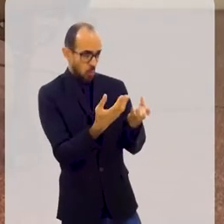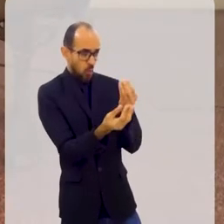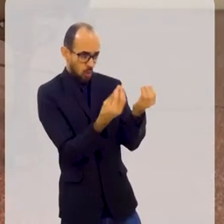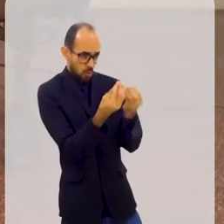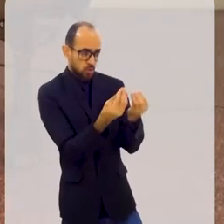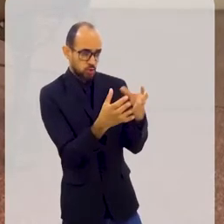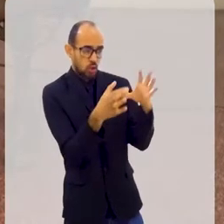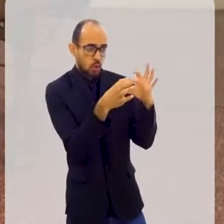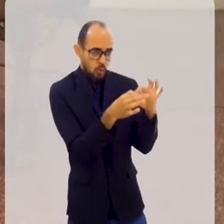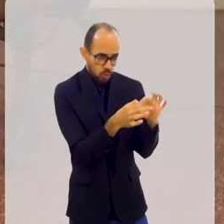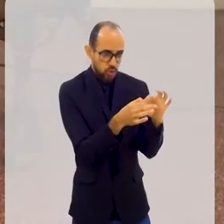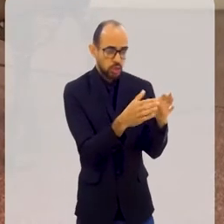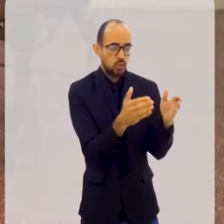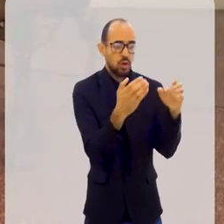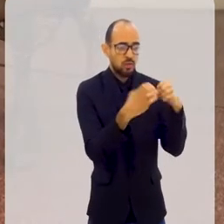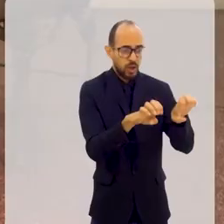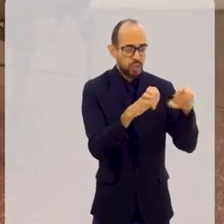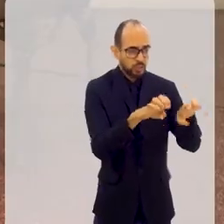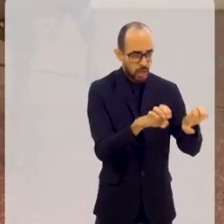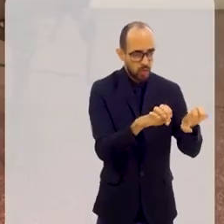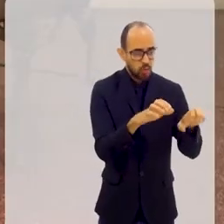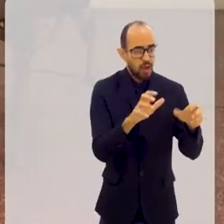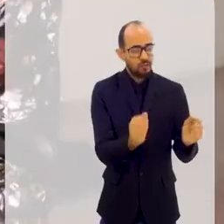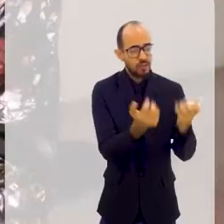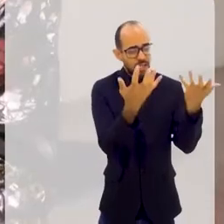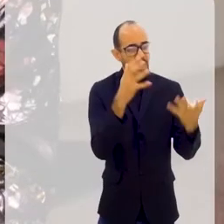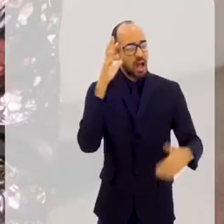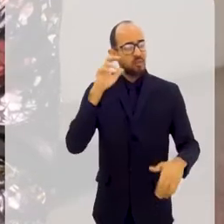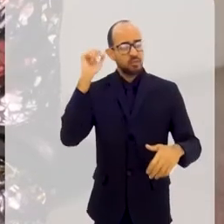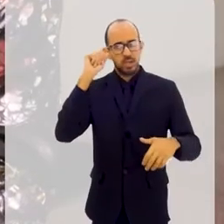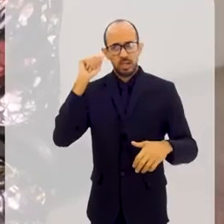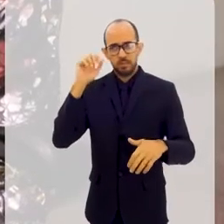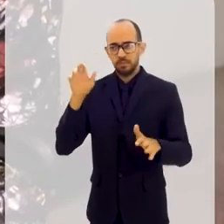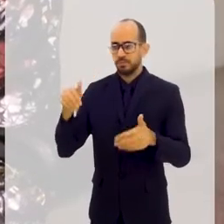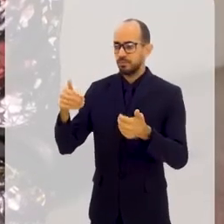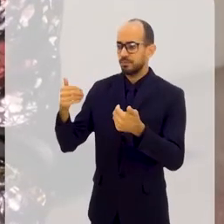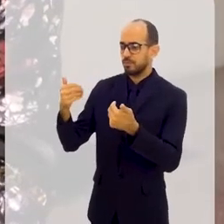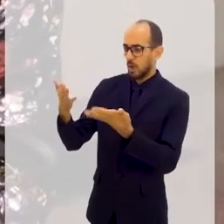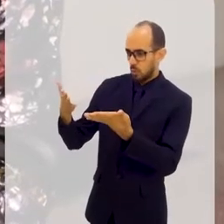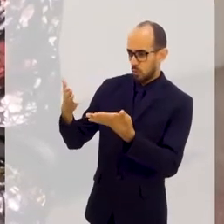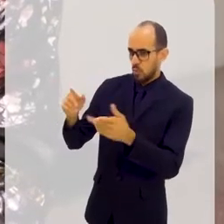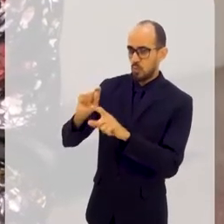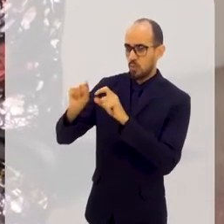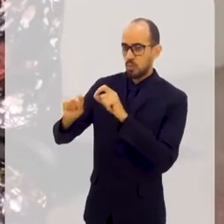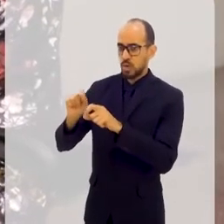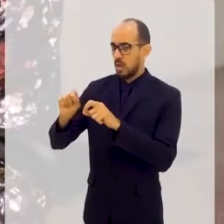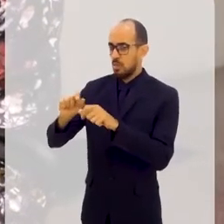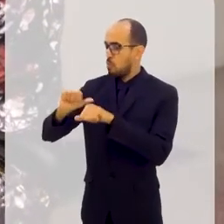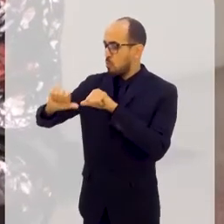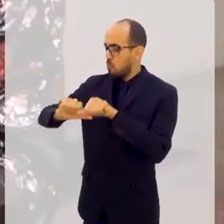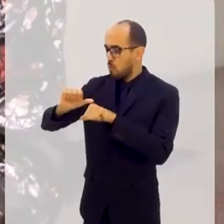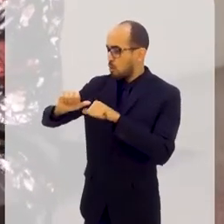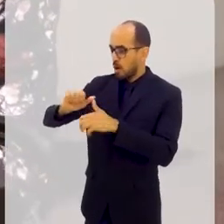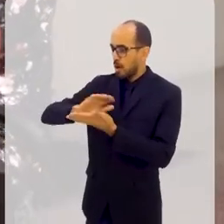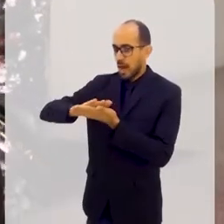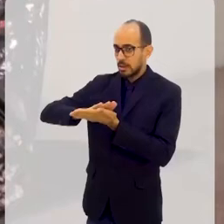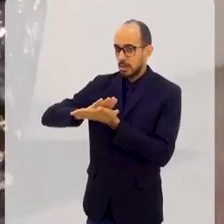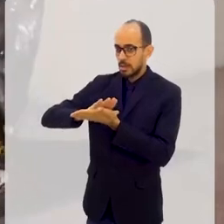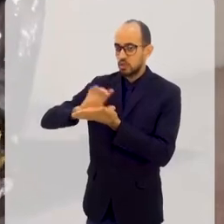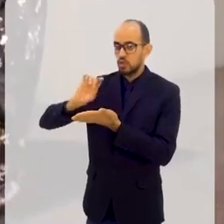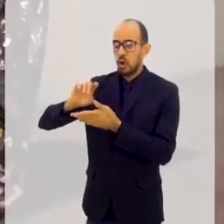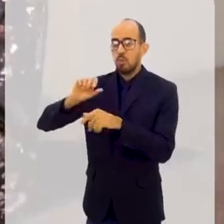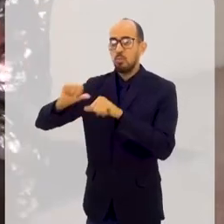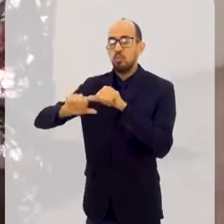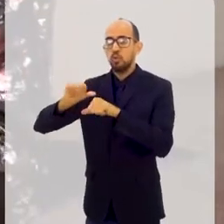da África ao evangelho porque Luzia não mudou nada só mudou